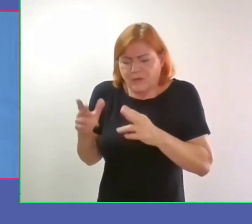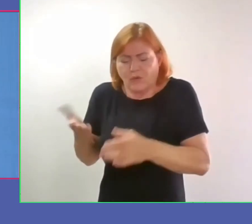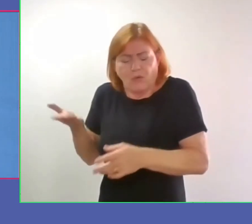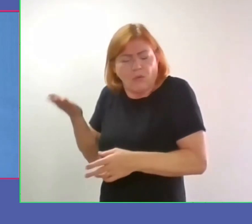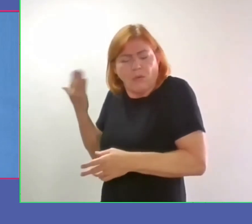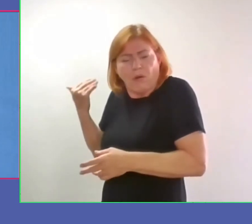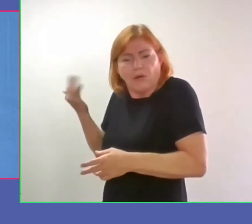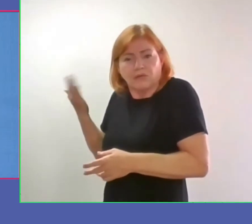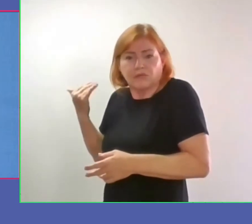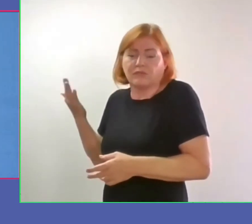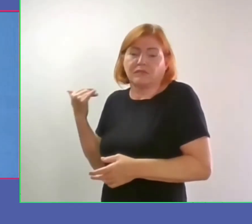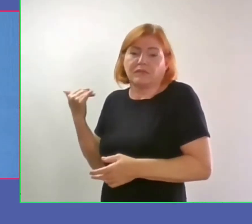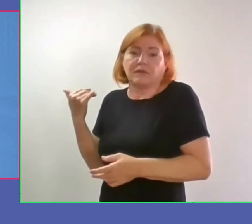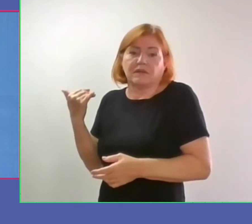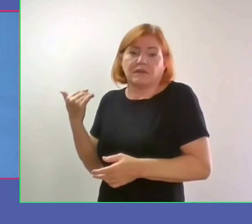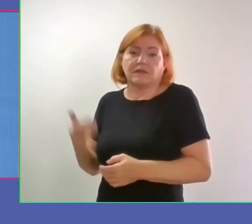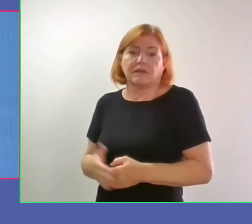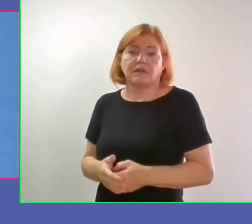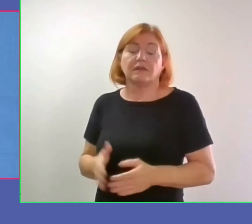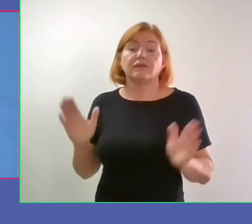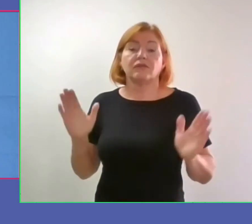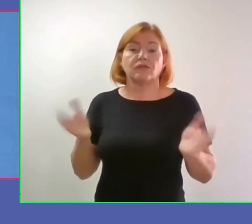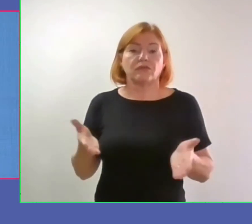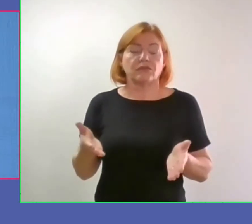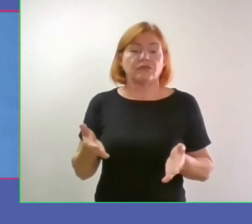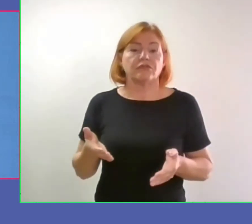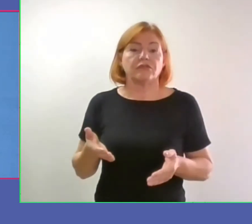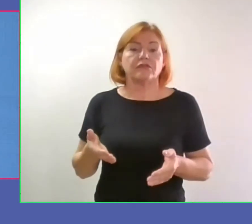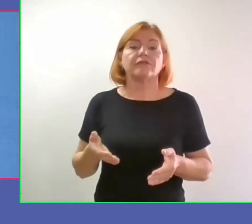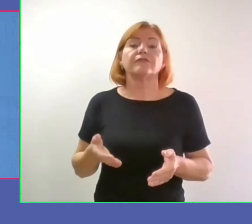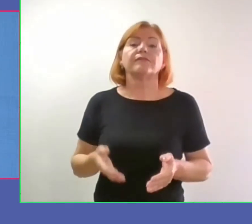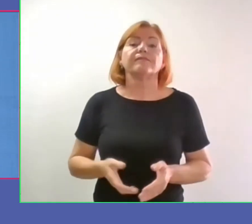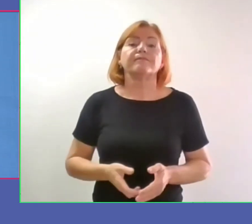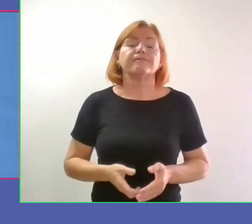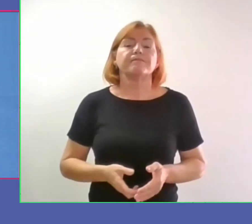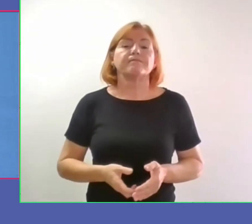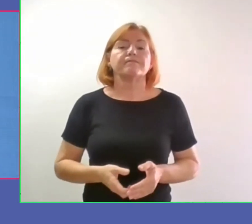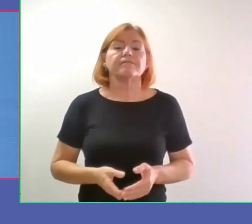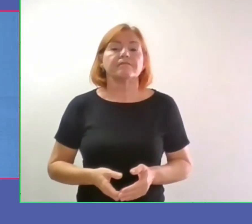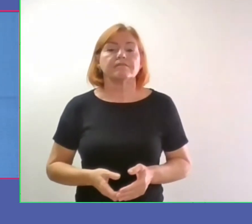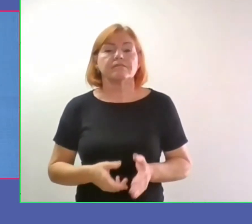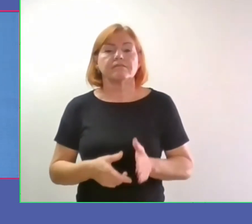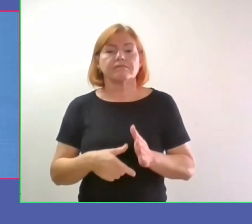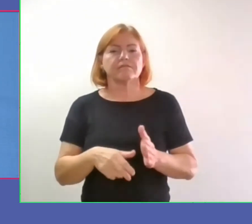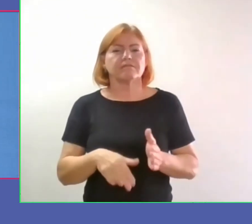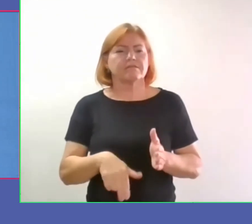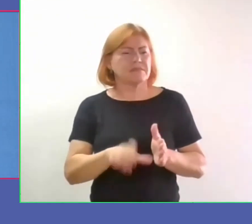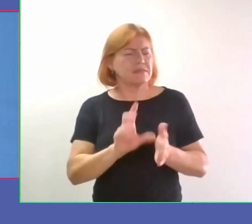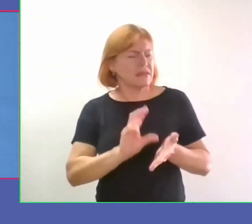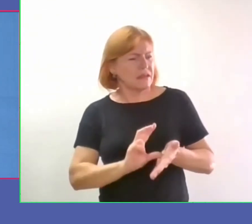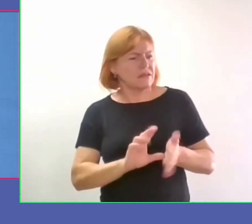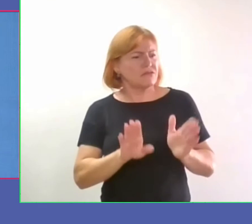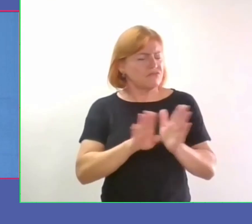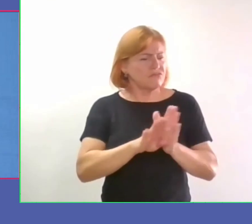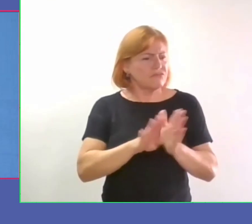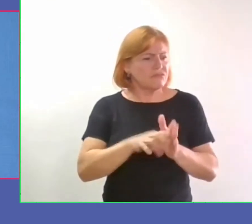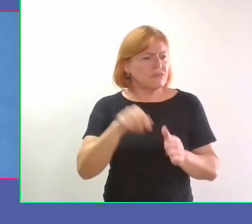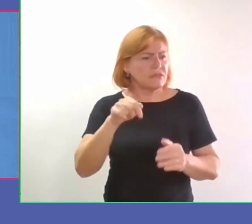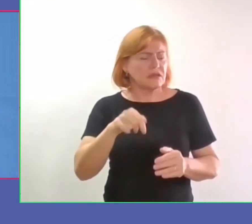Hoje, antes de vir aqui falar, eu estava conversando com um dos